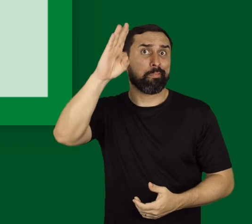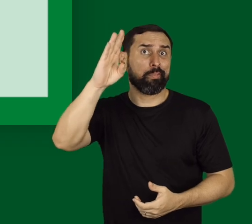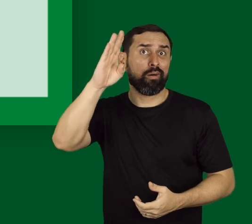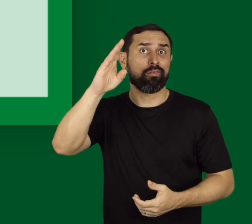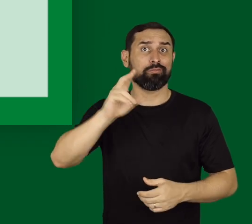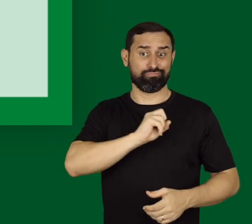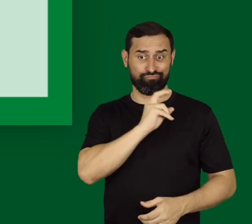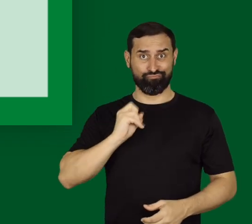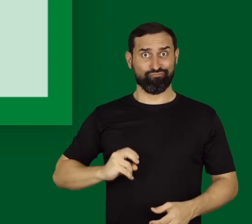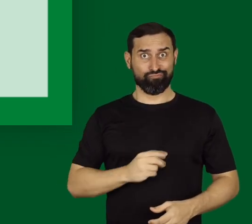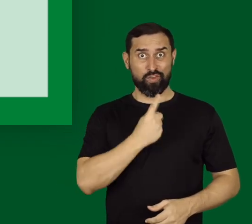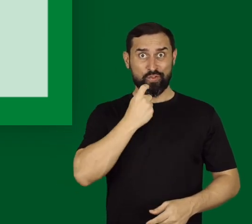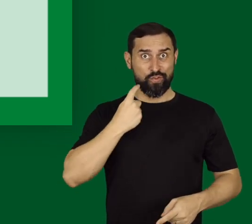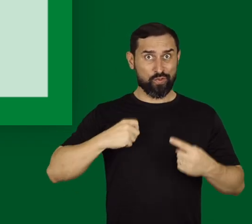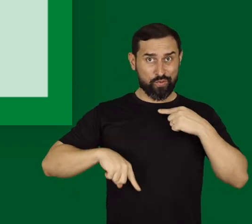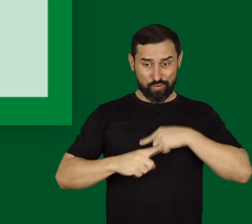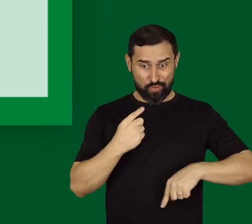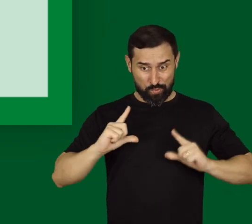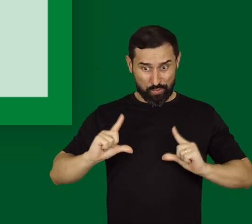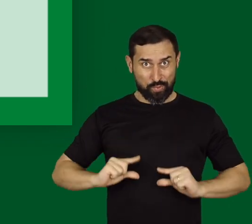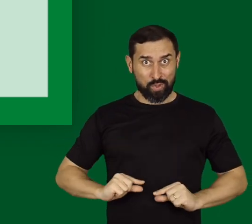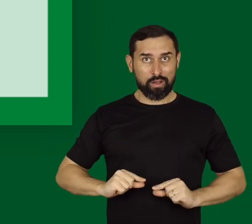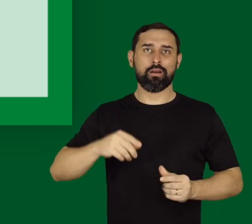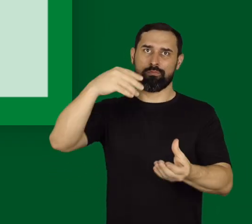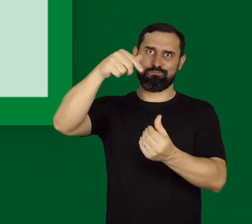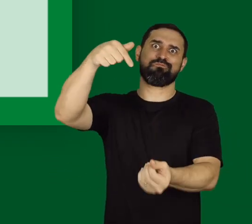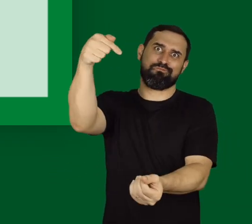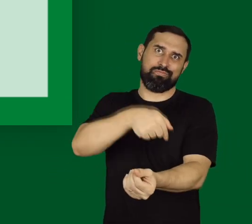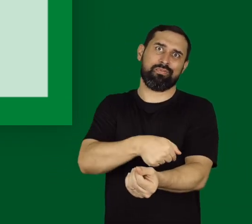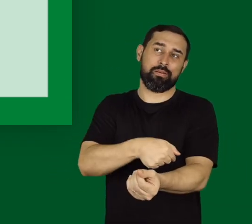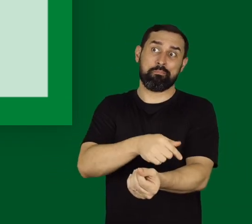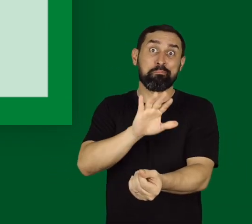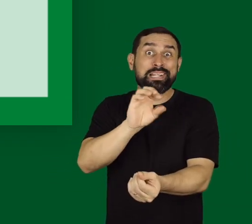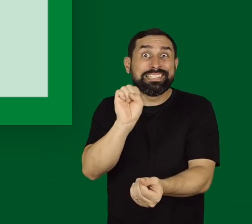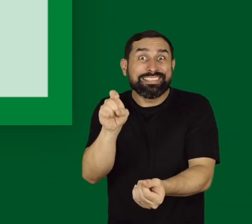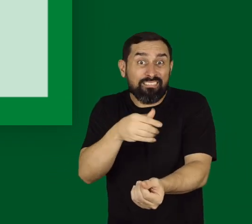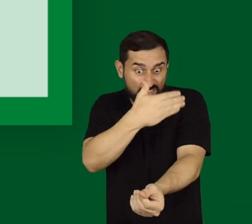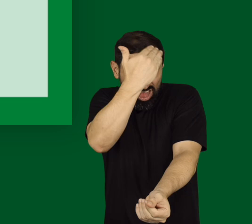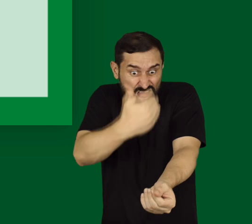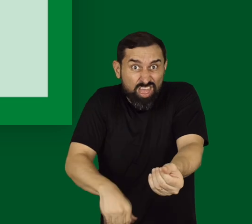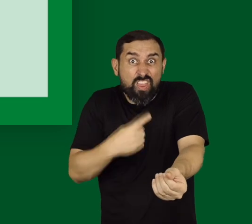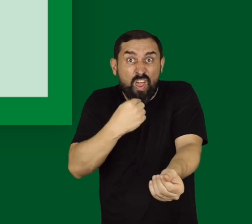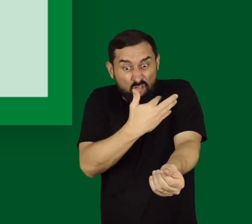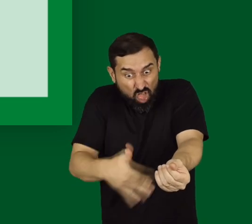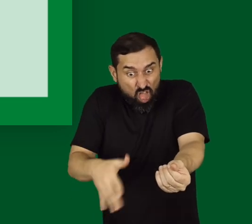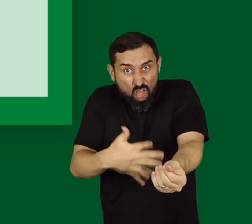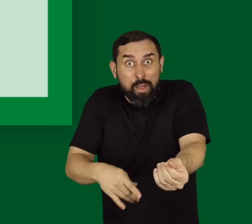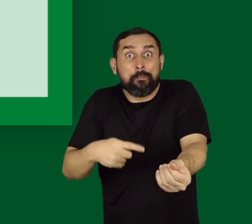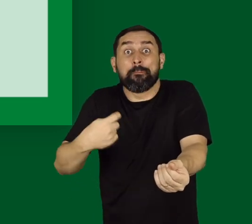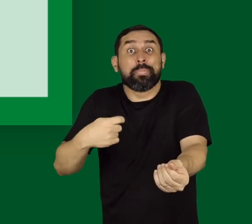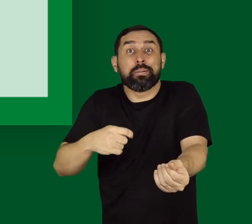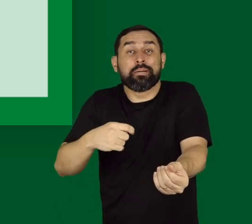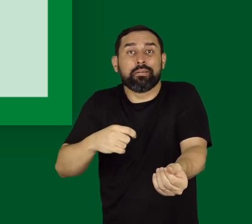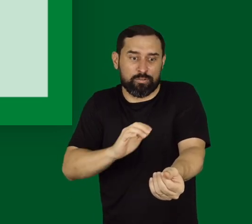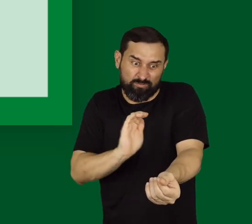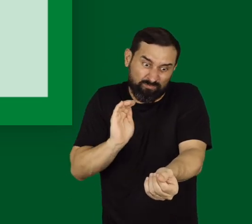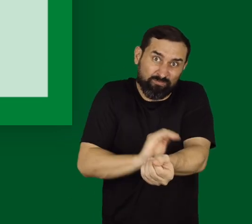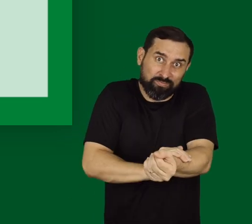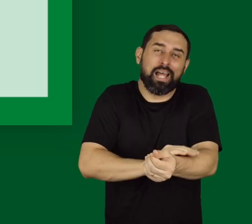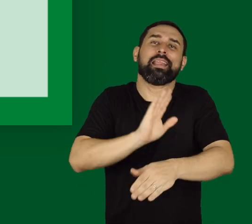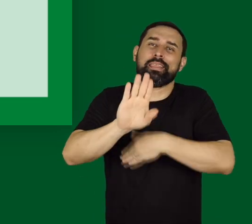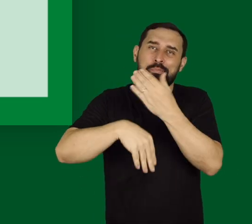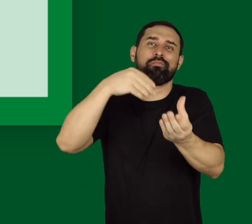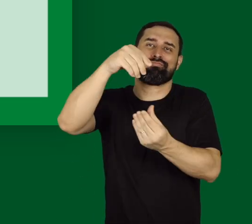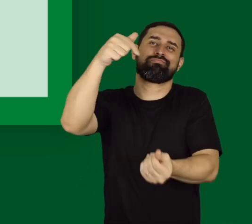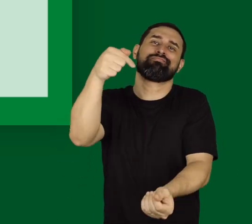base do tratamento do choque hipovolêmico é a expansão. Claro que numa situação de trauma não adianta você só expandir, você